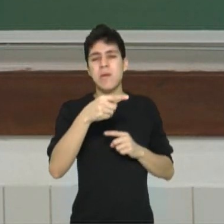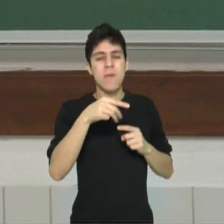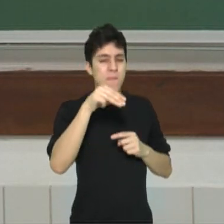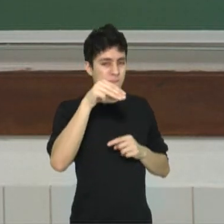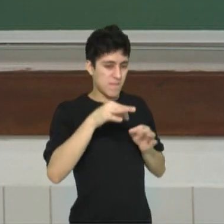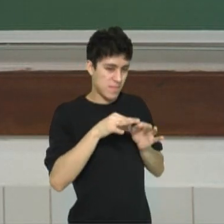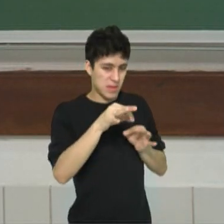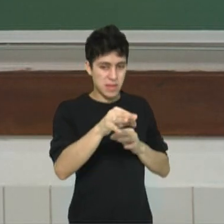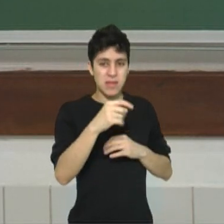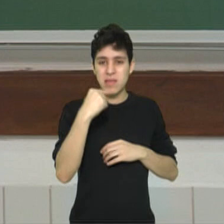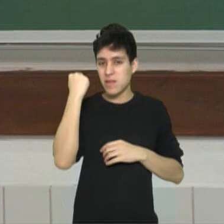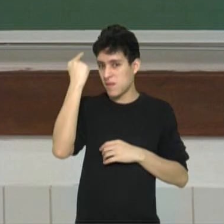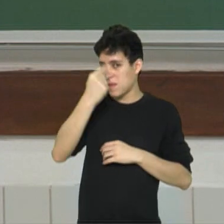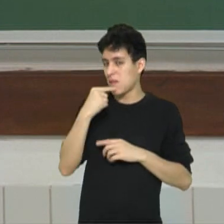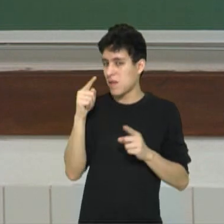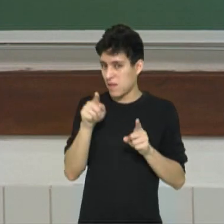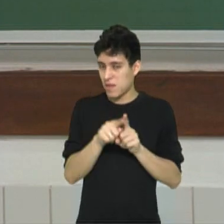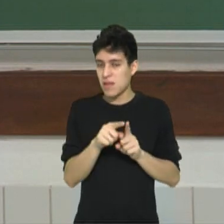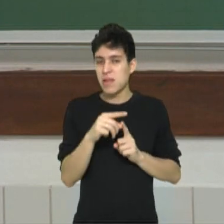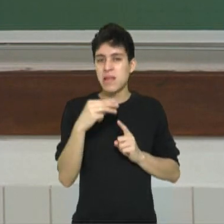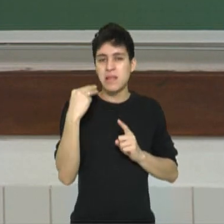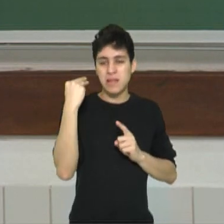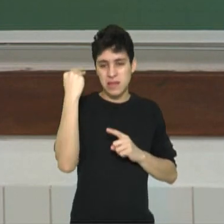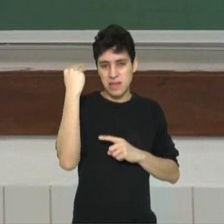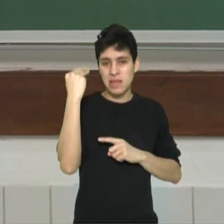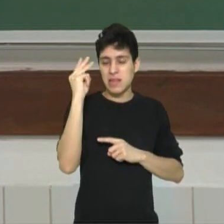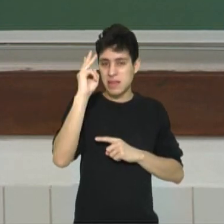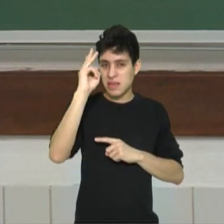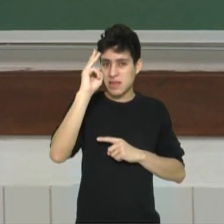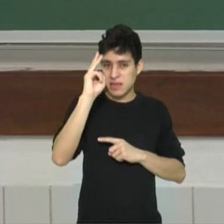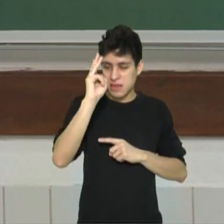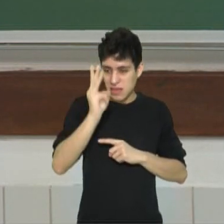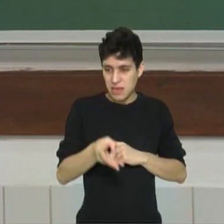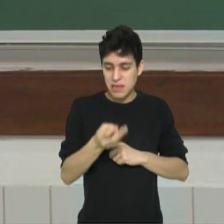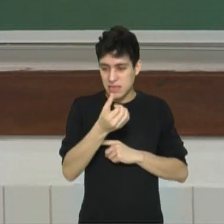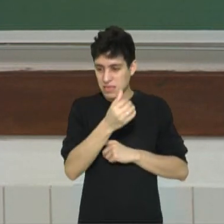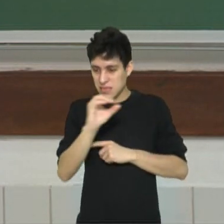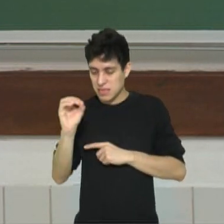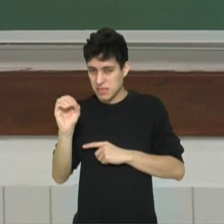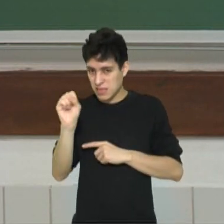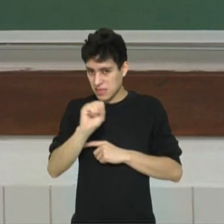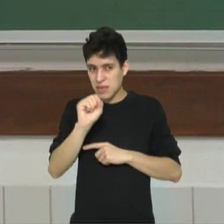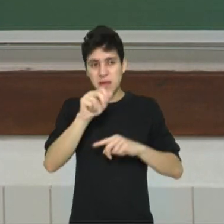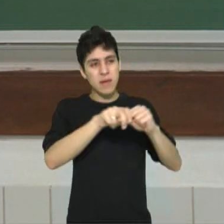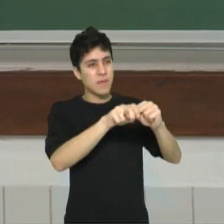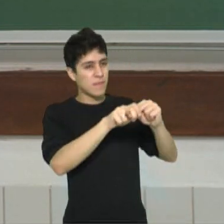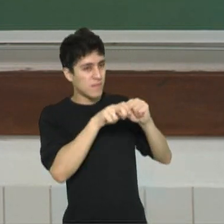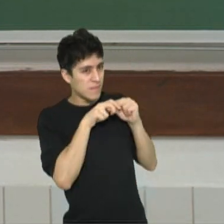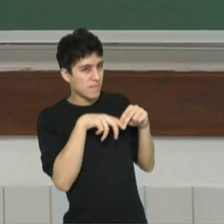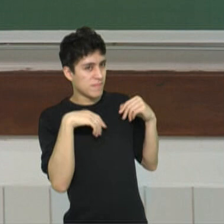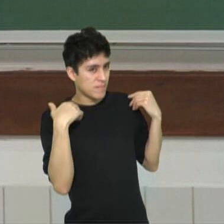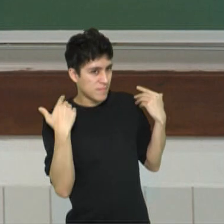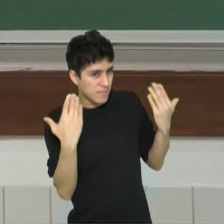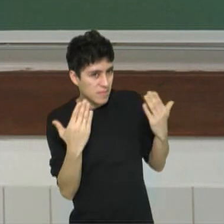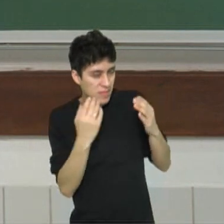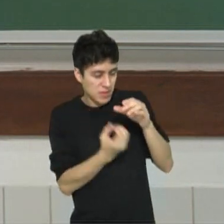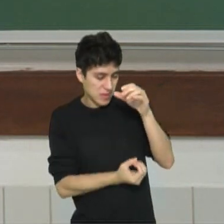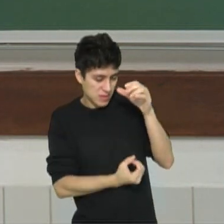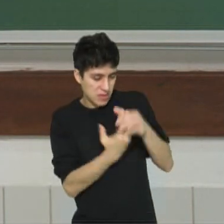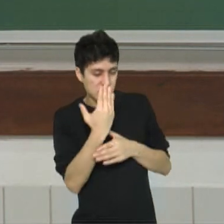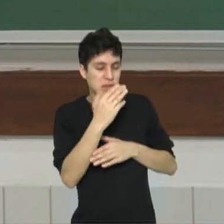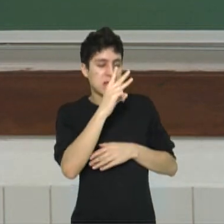e uma hora é igual a 3.600 segundos, tá? Então, por isso, né, que surgiu